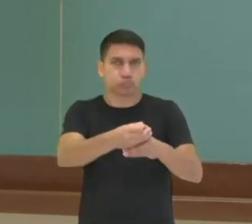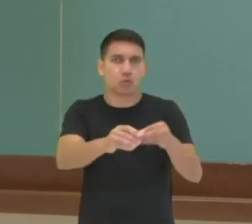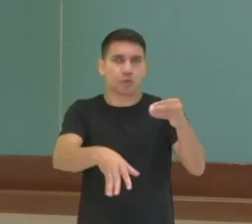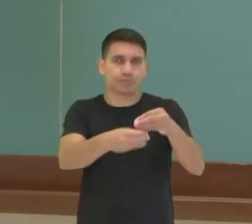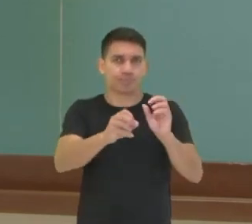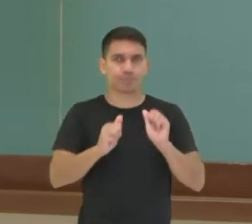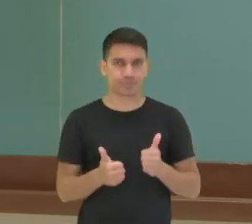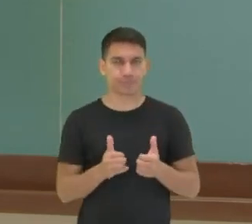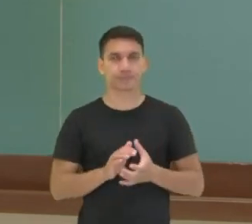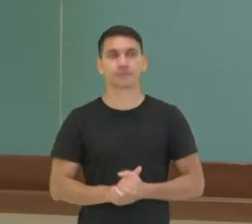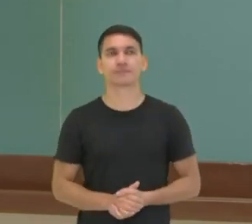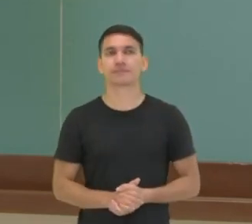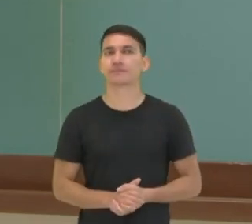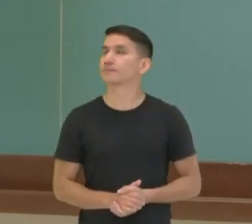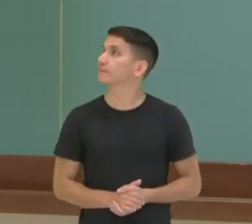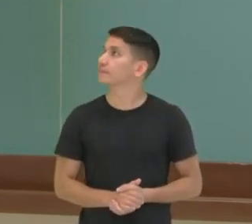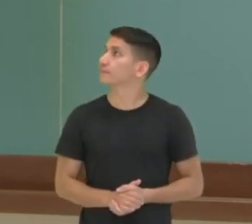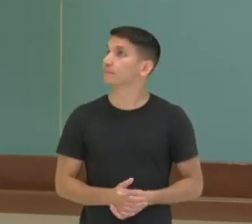Beleza?